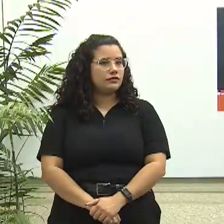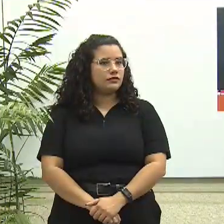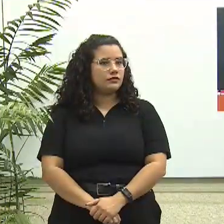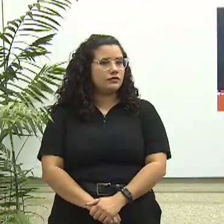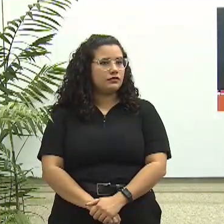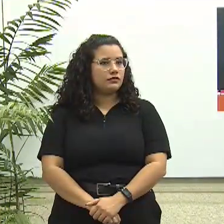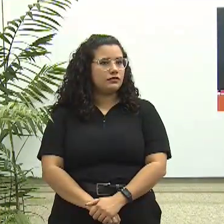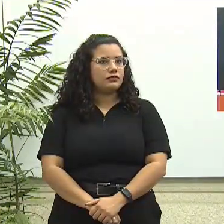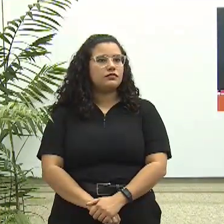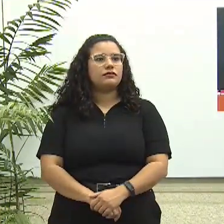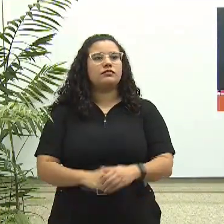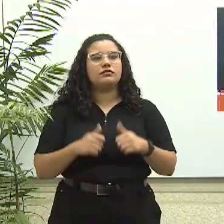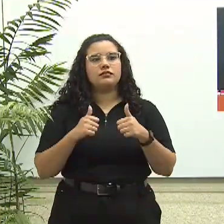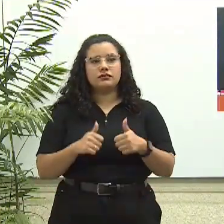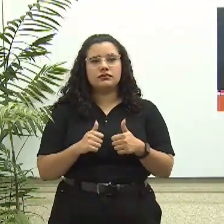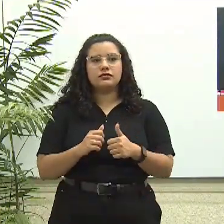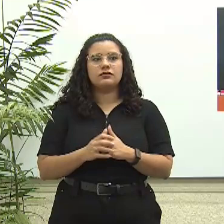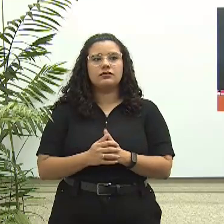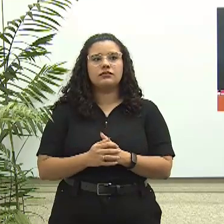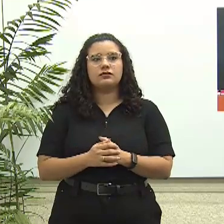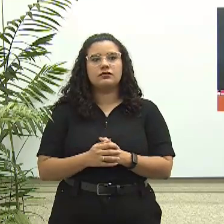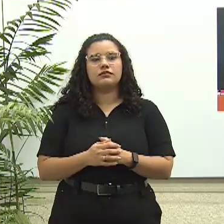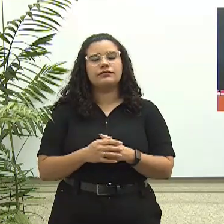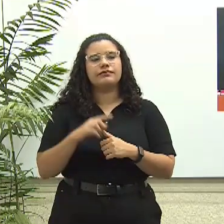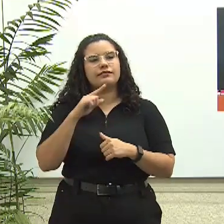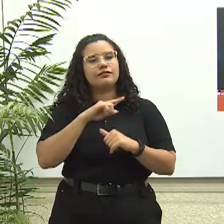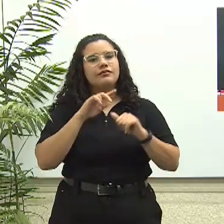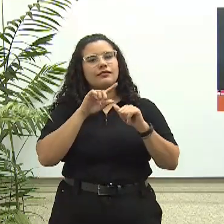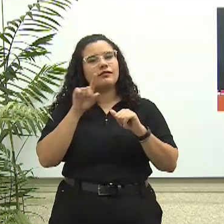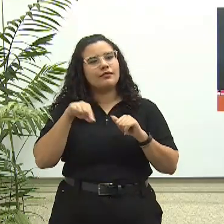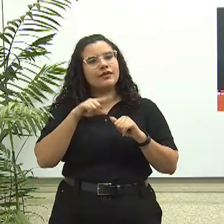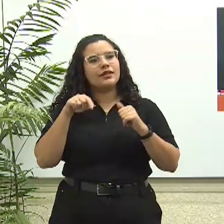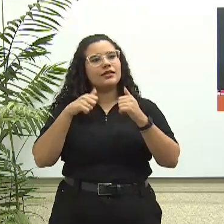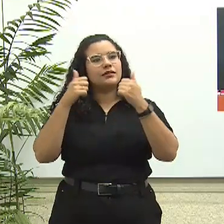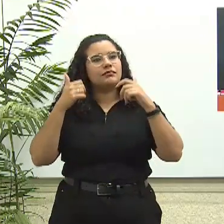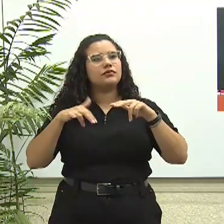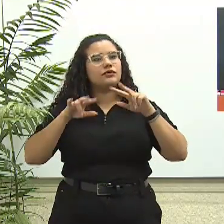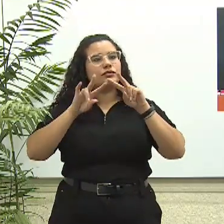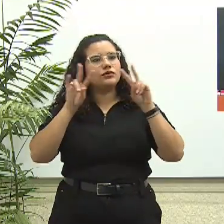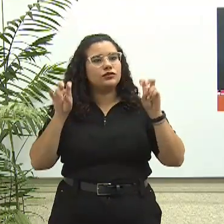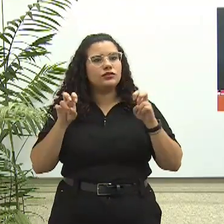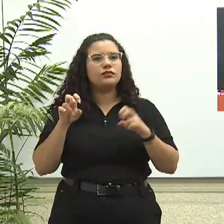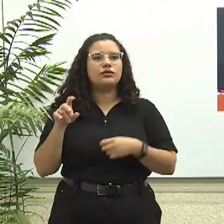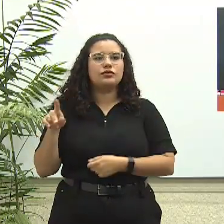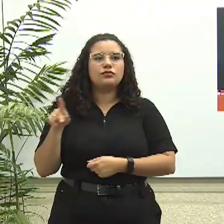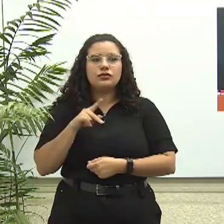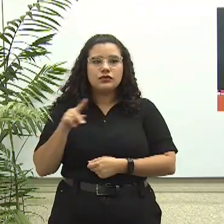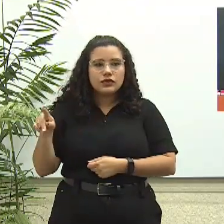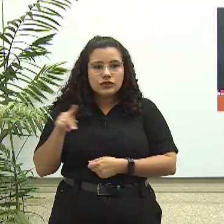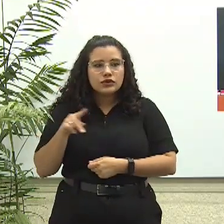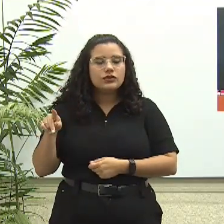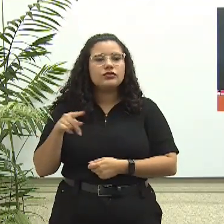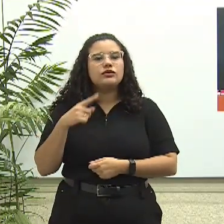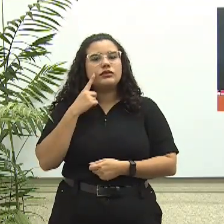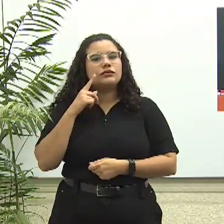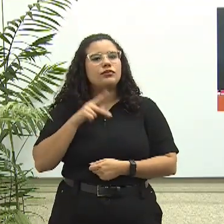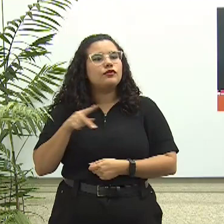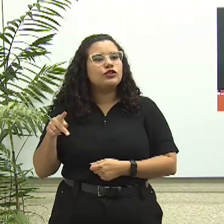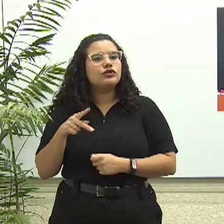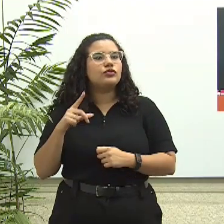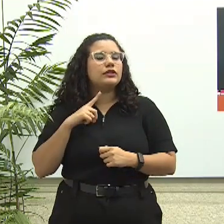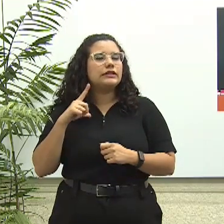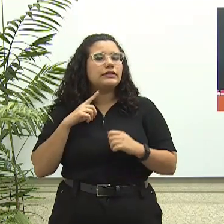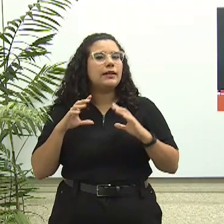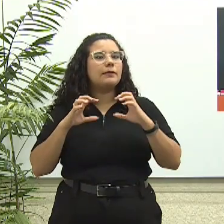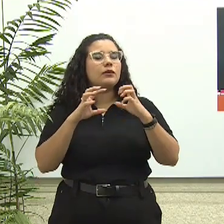alguém tudo bem eh em relação a que vocês comentaram principalmente dos professores essa questão essa briga dos professores